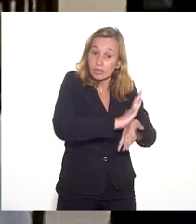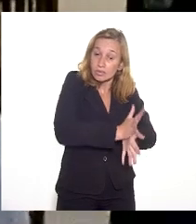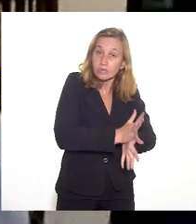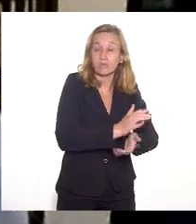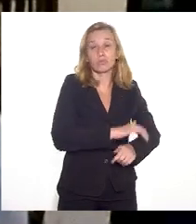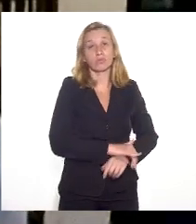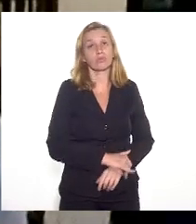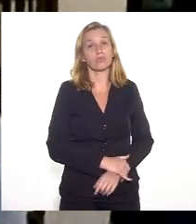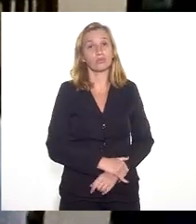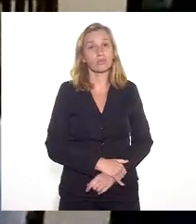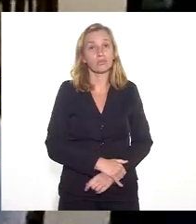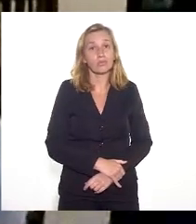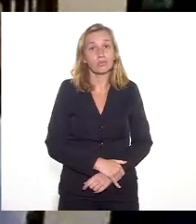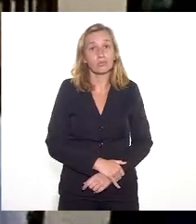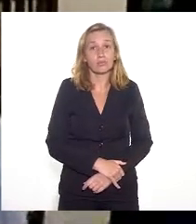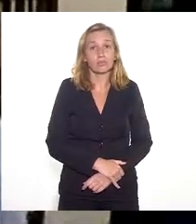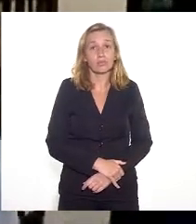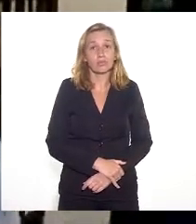destruir,